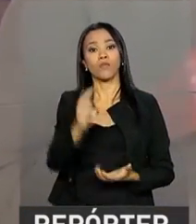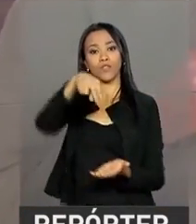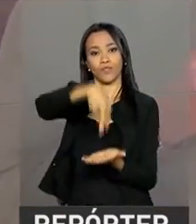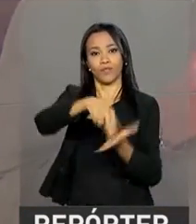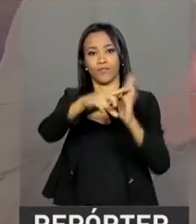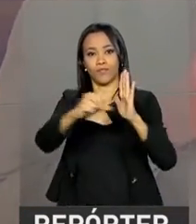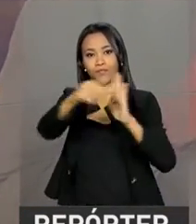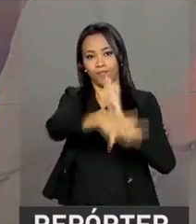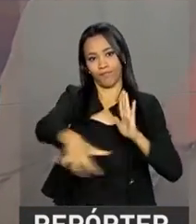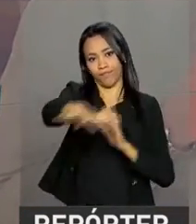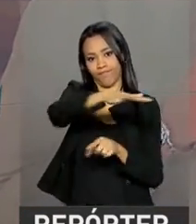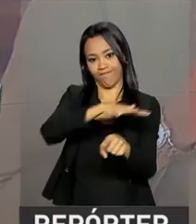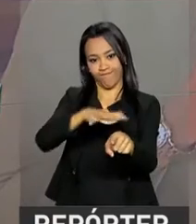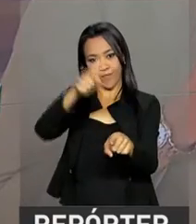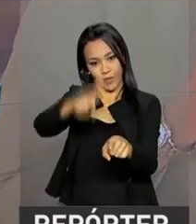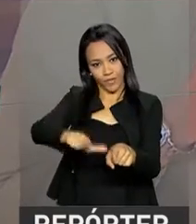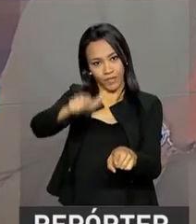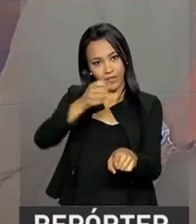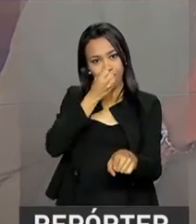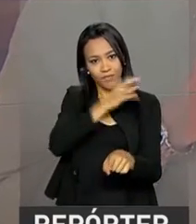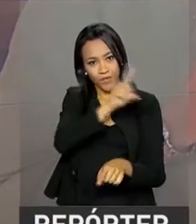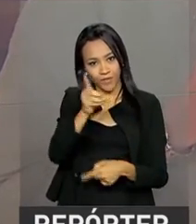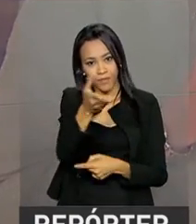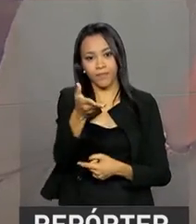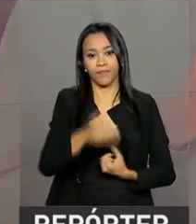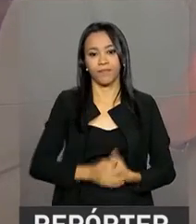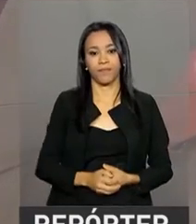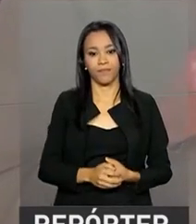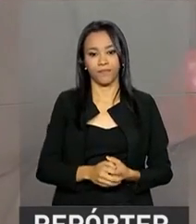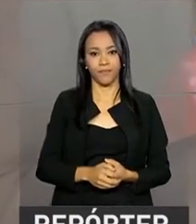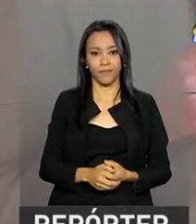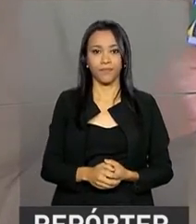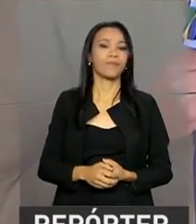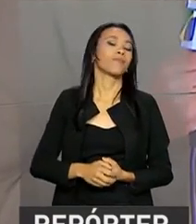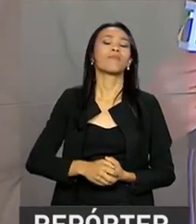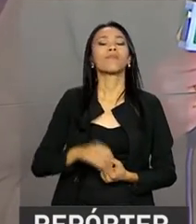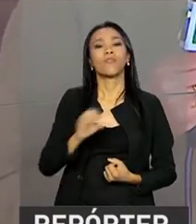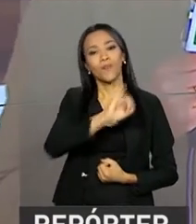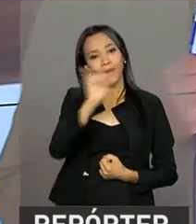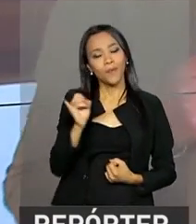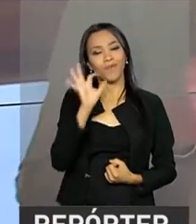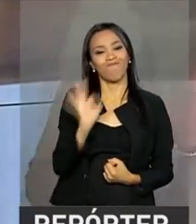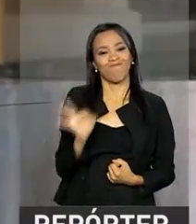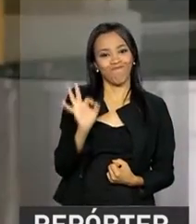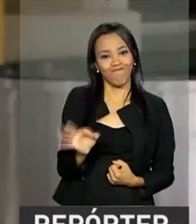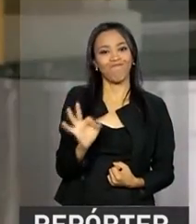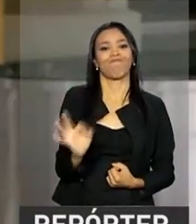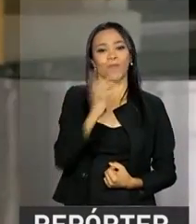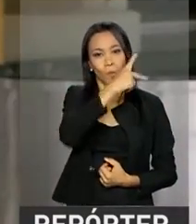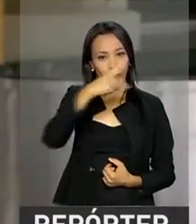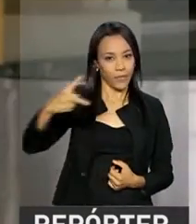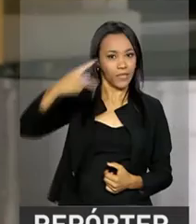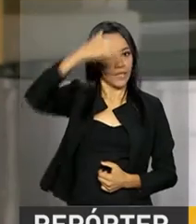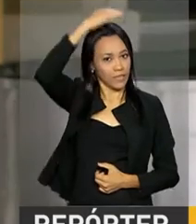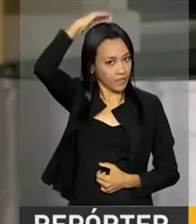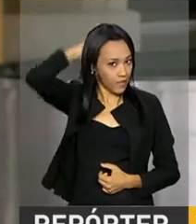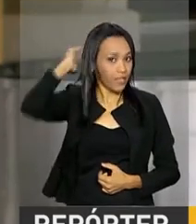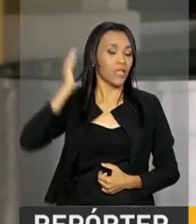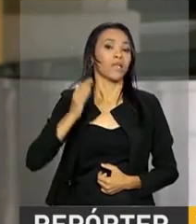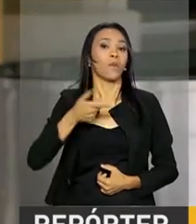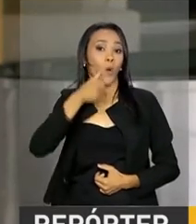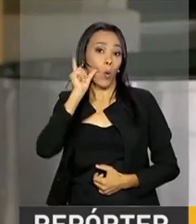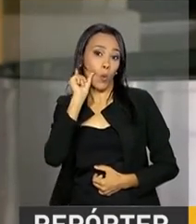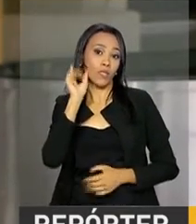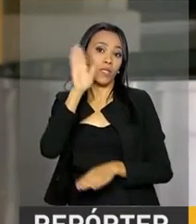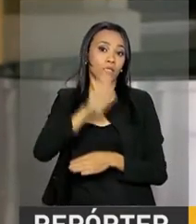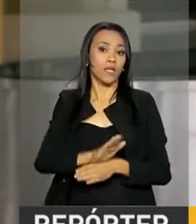foi mara mais uma vez bom dia pra você o leandro é isso mesmo o presidente michel temer se reuniu